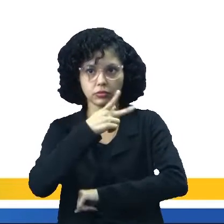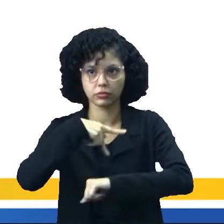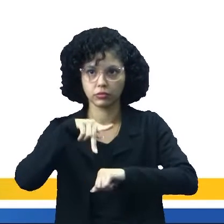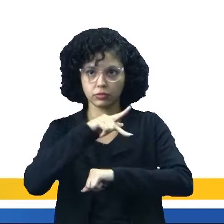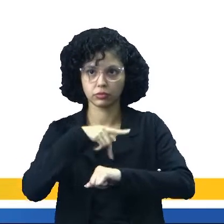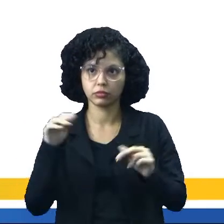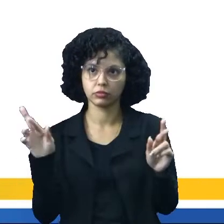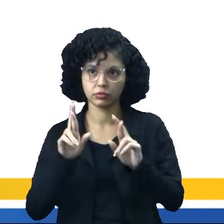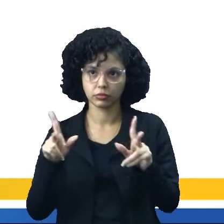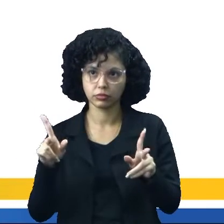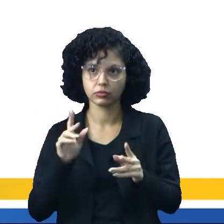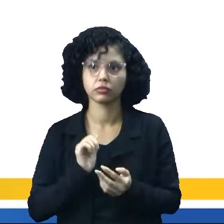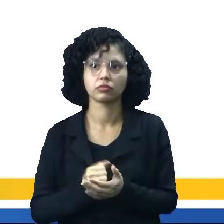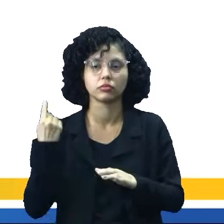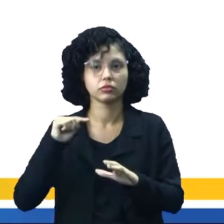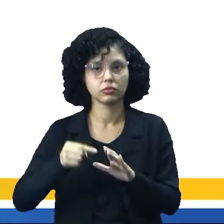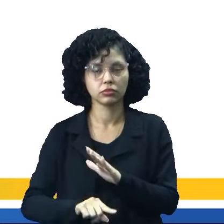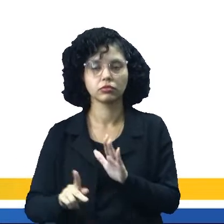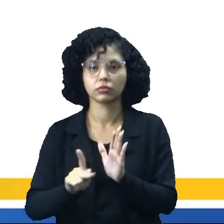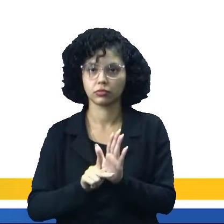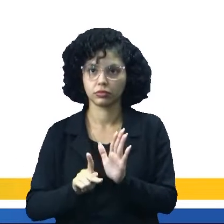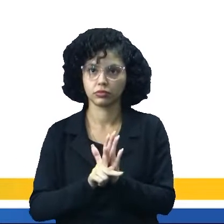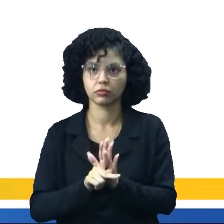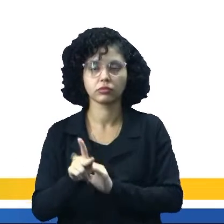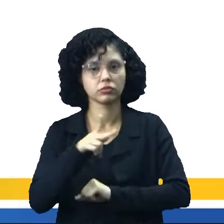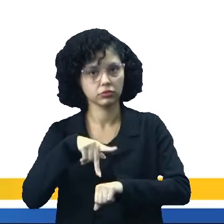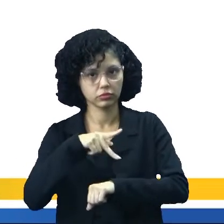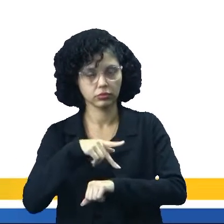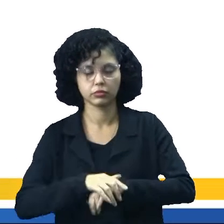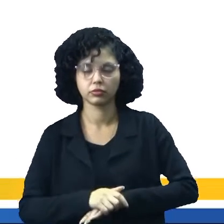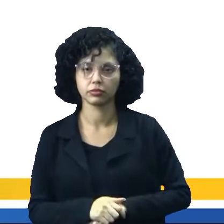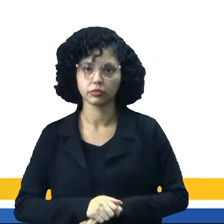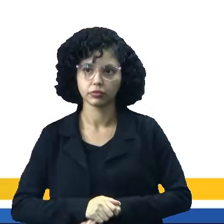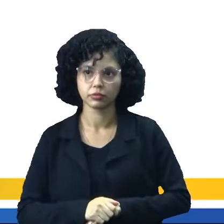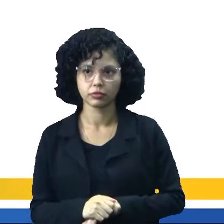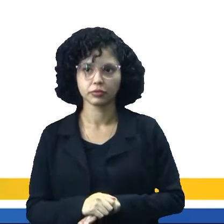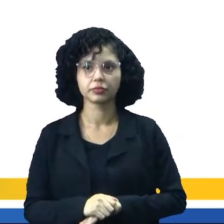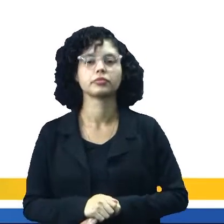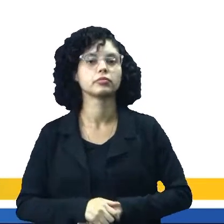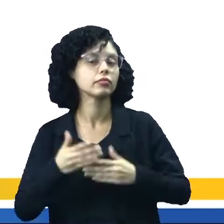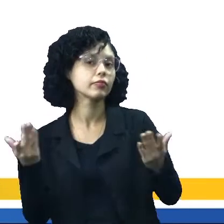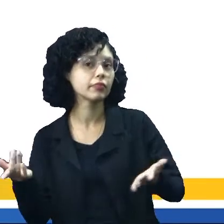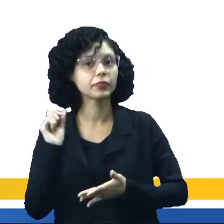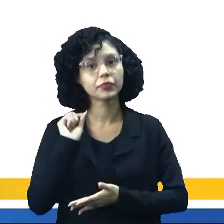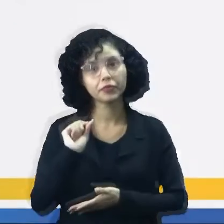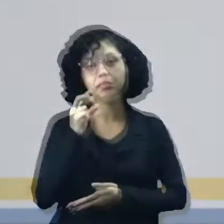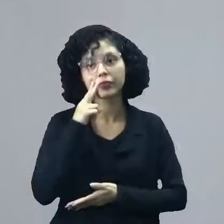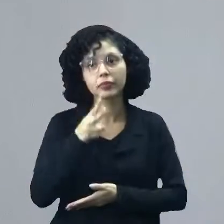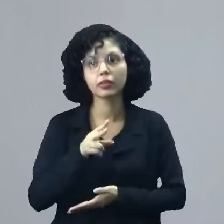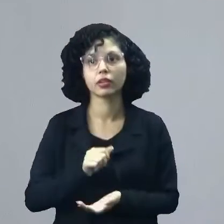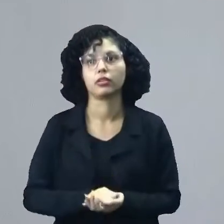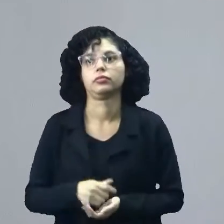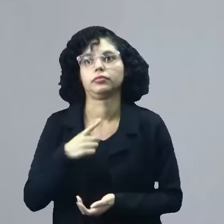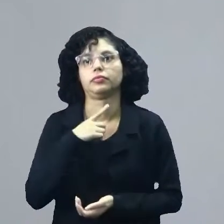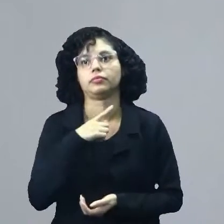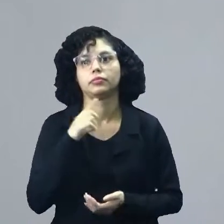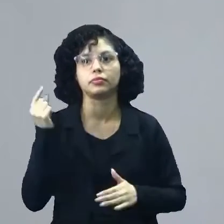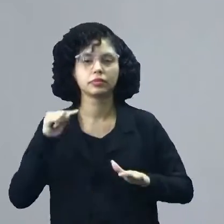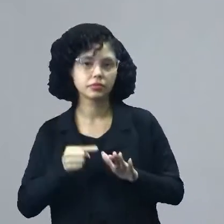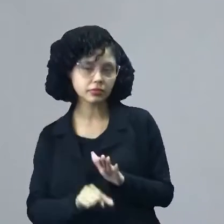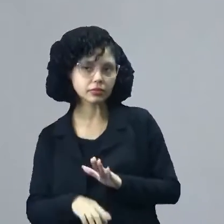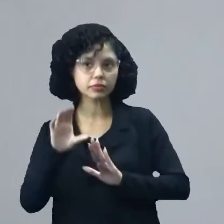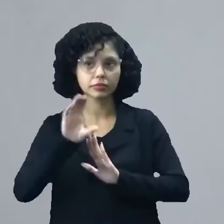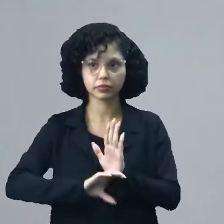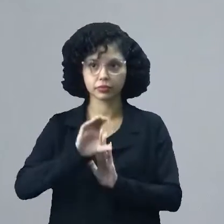pode ser entre países diferentes ou dentro de um mesmo país, Então, o que a gente viu aqui? Temos, dentro